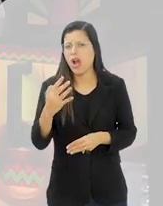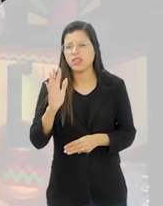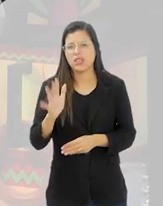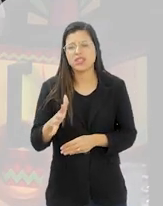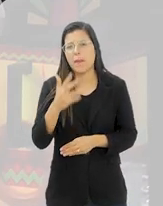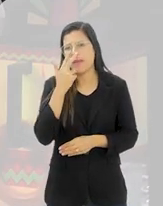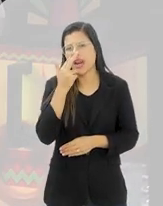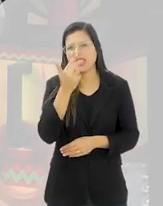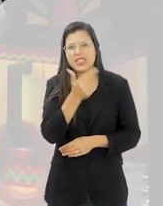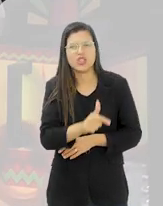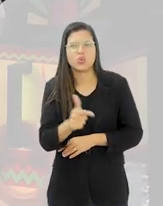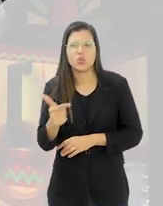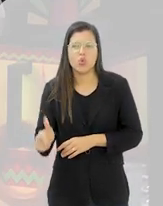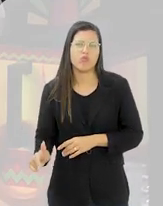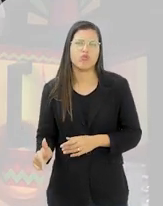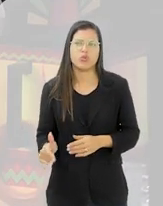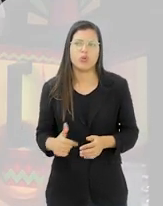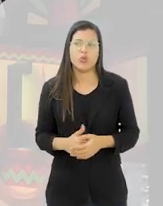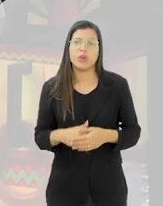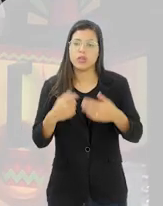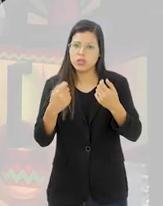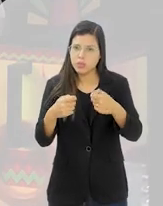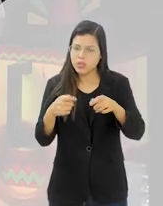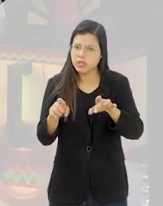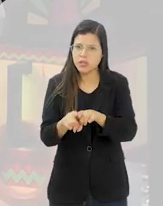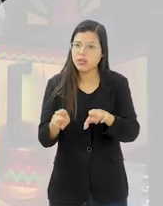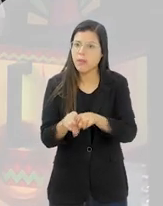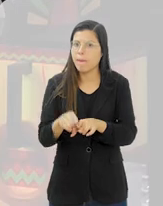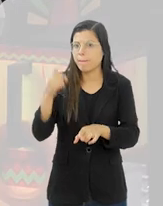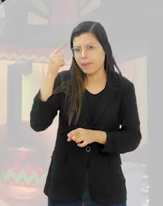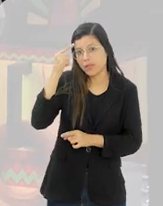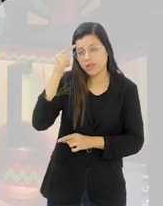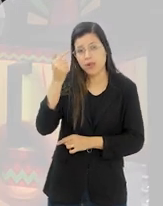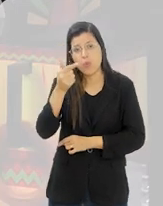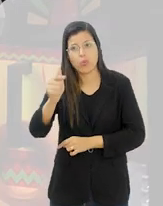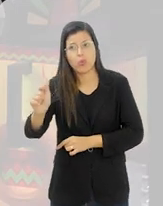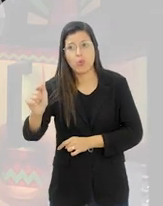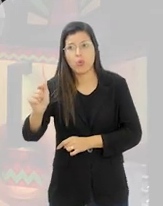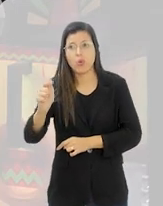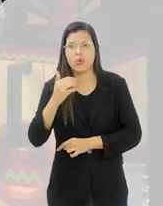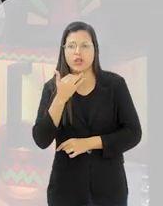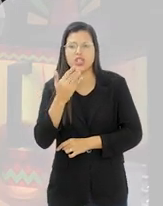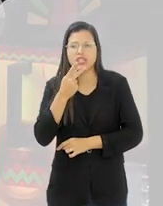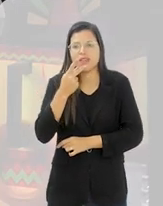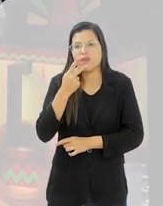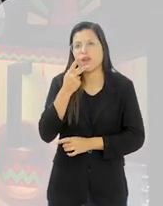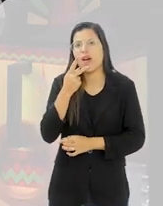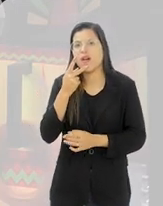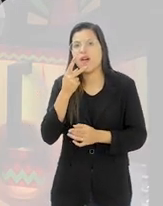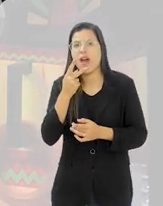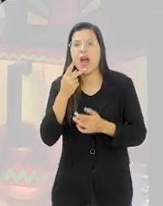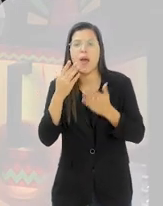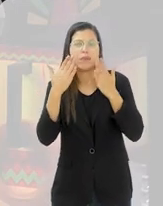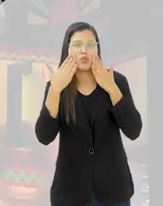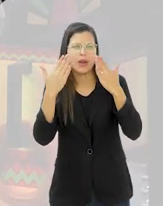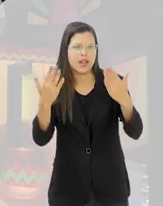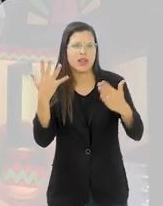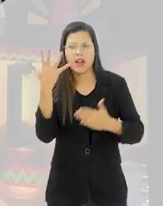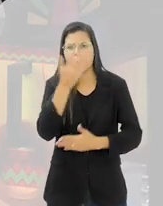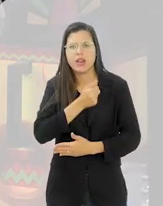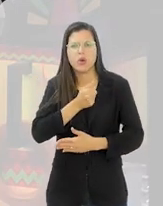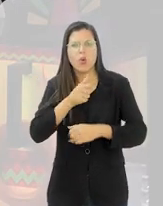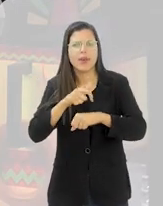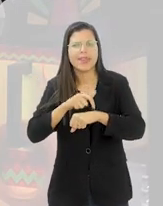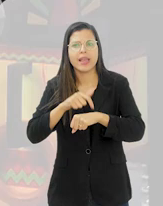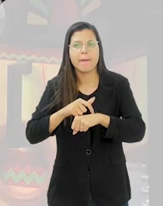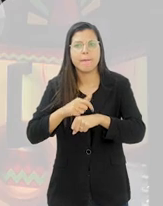tem mais. Não tem mais. É repetitivo, é a mesma coisa. Então, a gente tem que sempre se colocar no lugar de quem está lá. Não adianta você falar, o meu espetáculo é lindo. Quanto